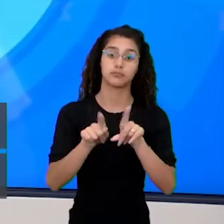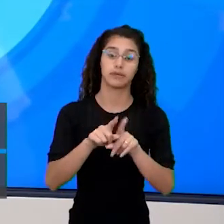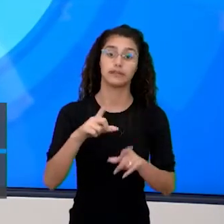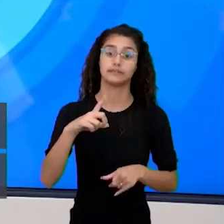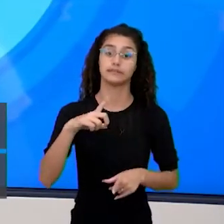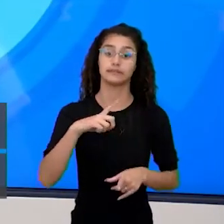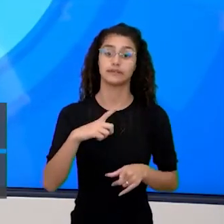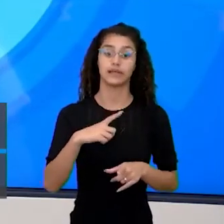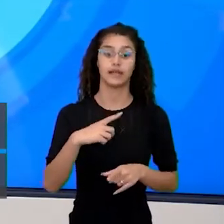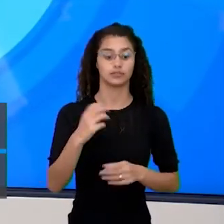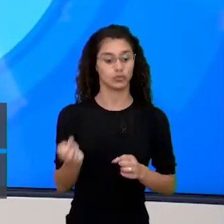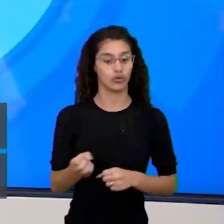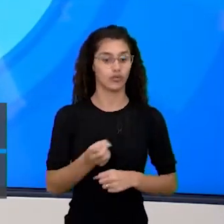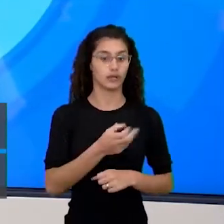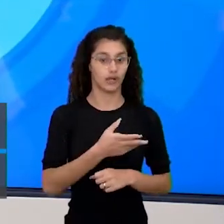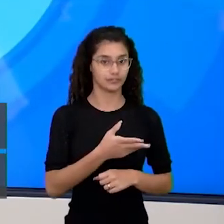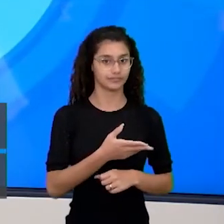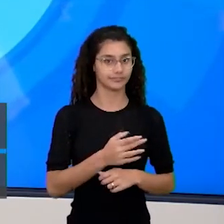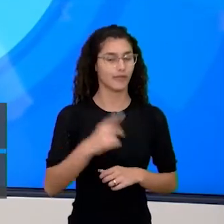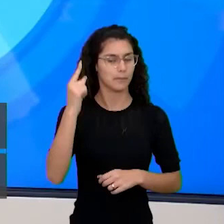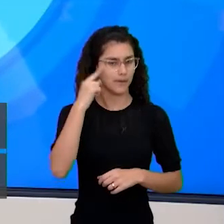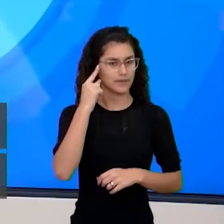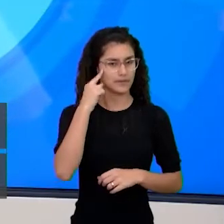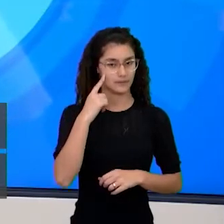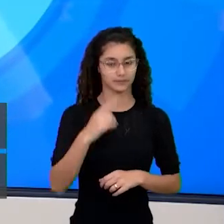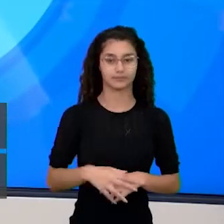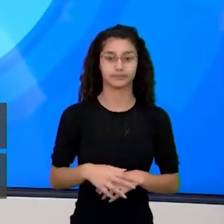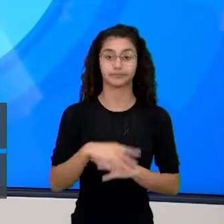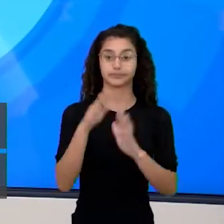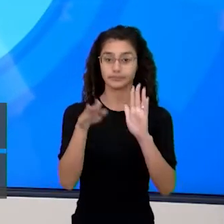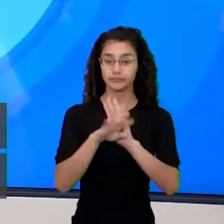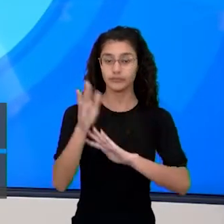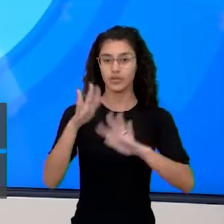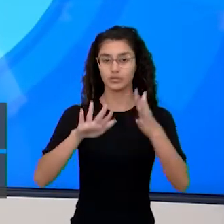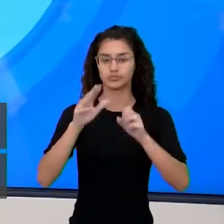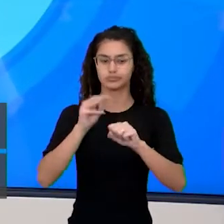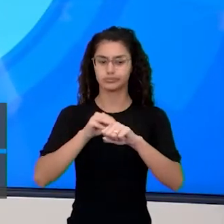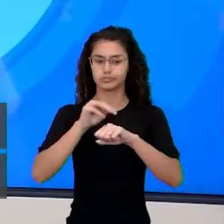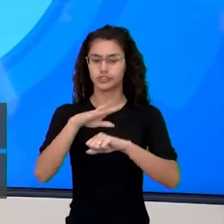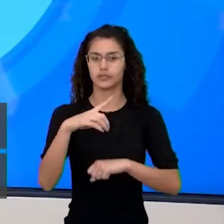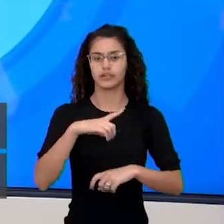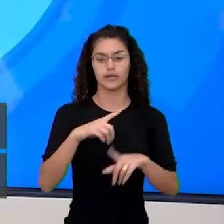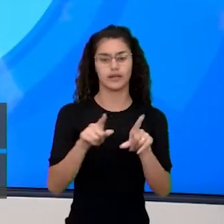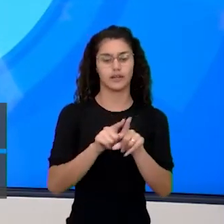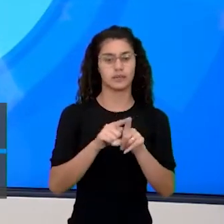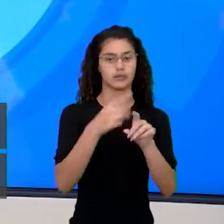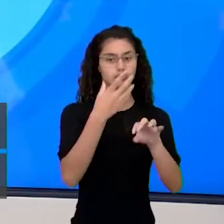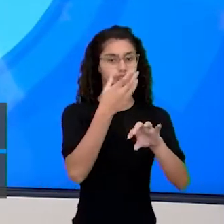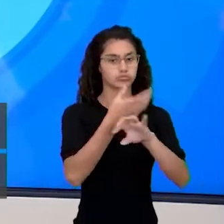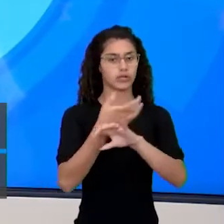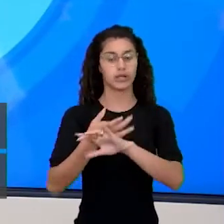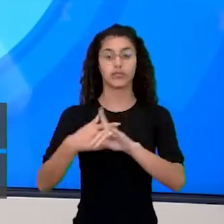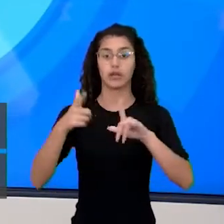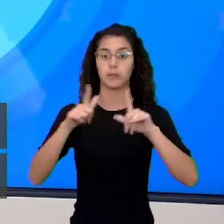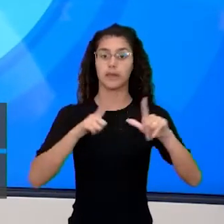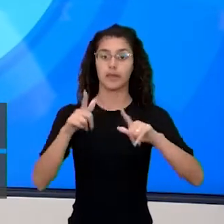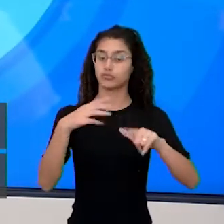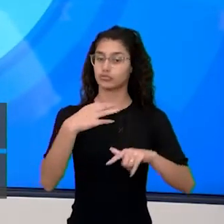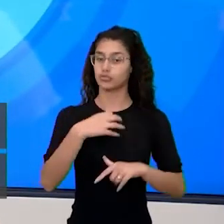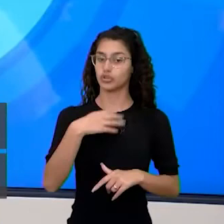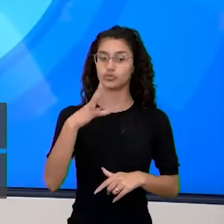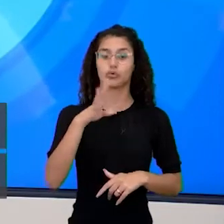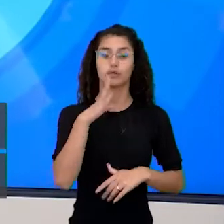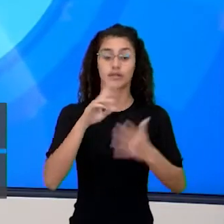temos ali modernidade. Tá? Pense nisso. Até um dos motivos do nosso componente é trabalhar a questão de